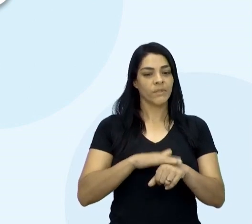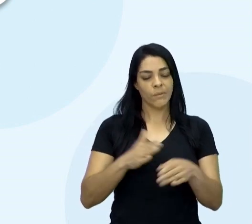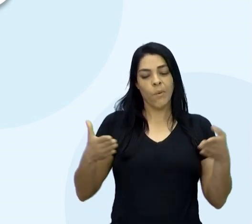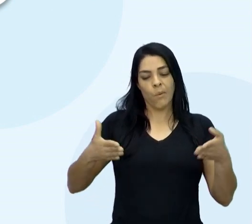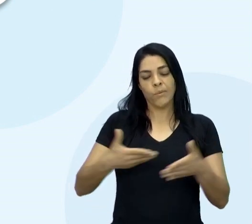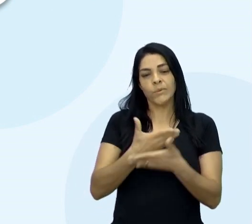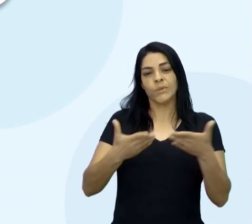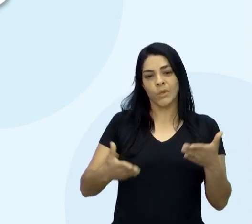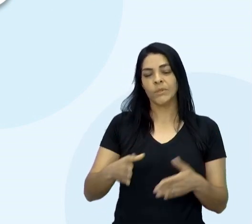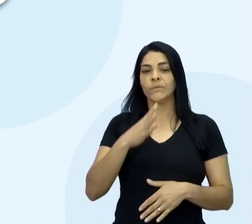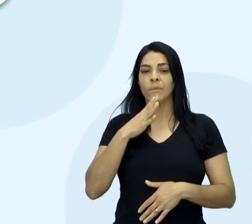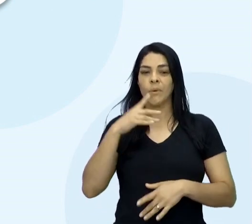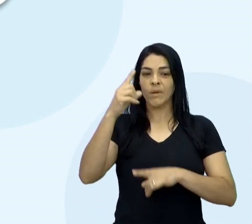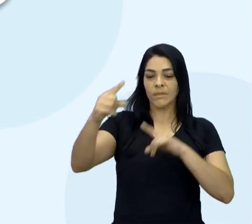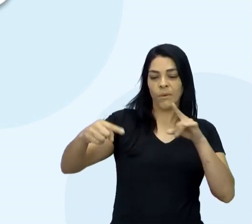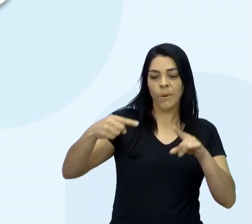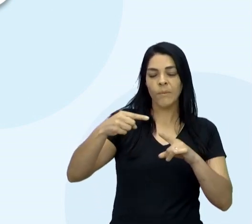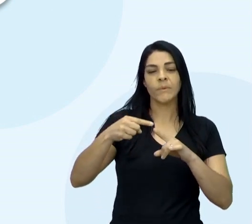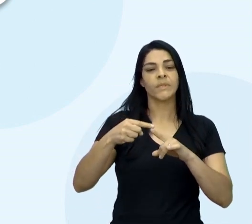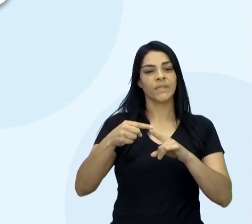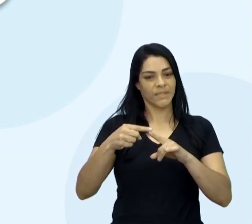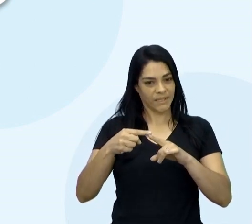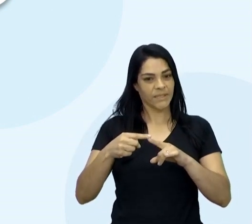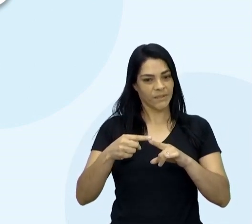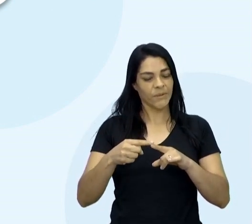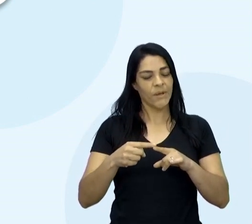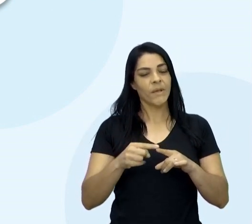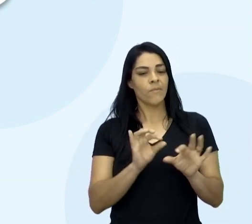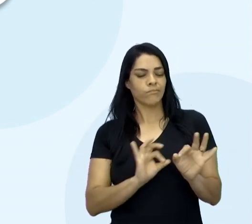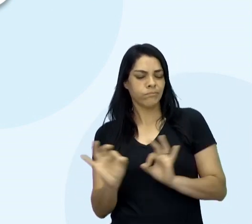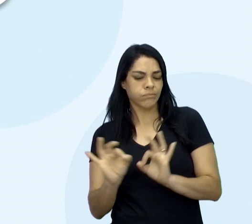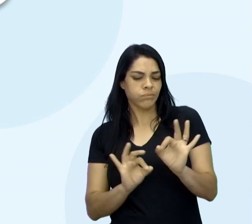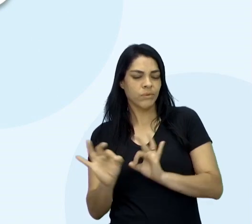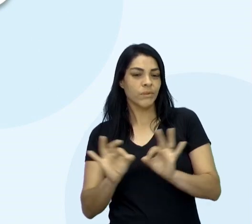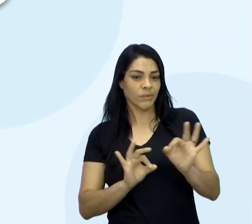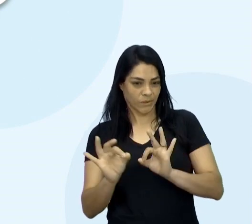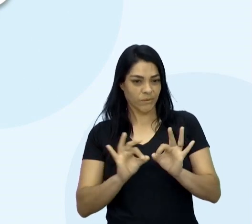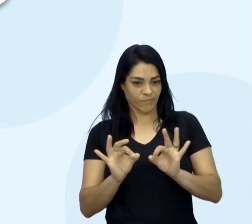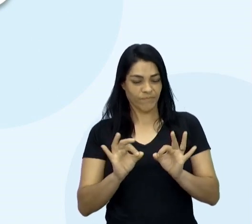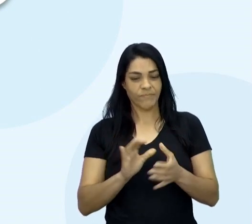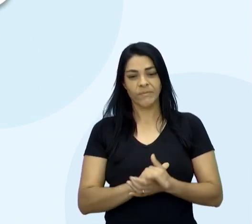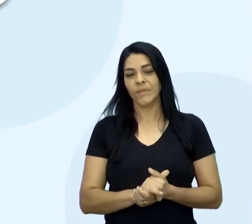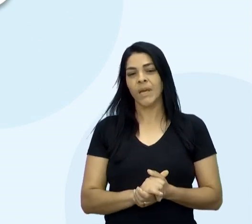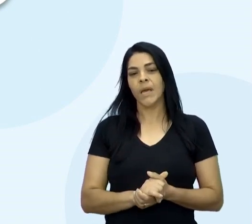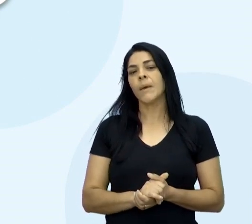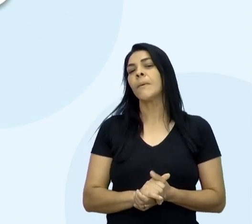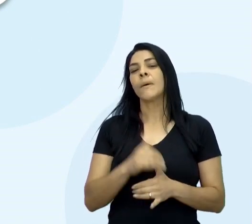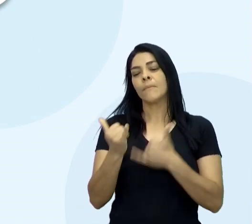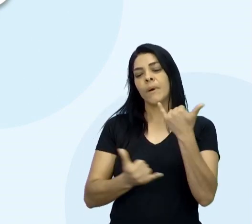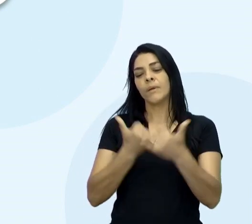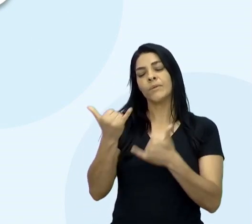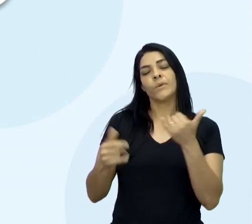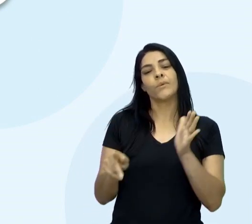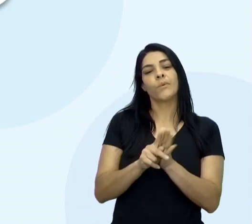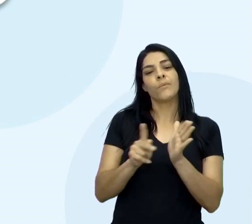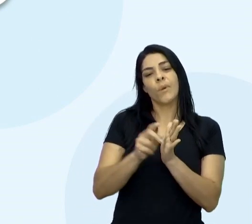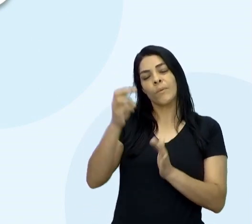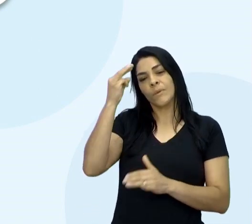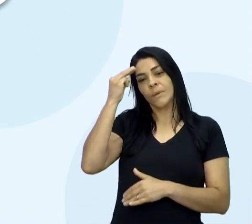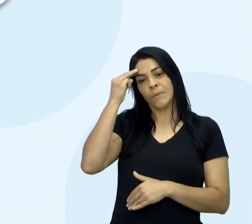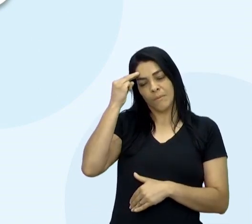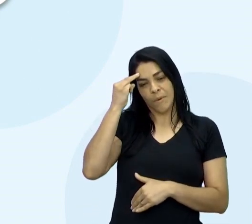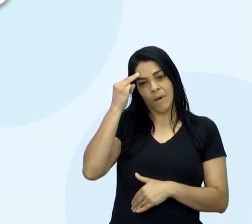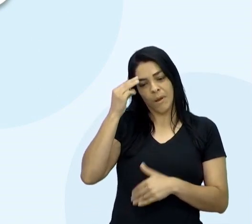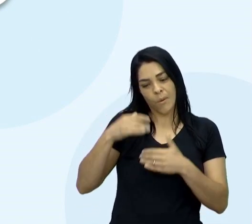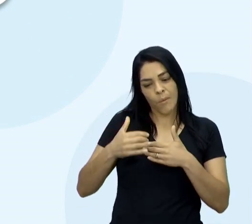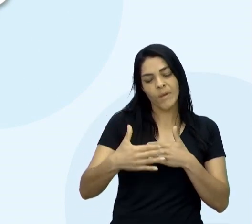aí, ó, o objetivo de hoje, conhecer uma programação no Arduino para o jogo da memória aí por sequência de cores. Professor